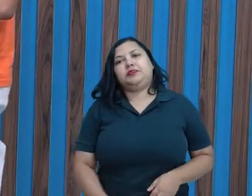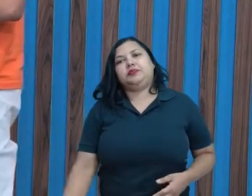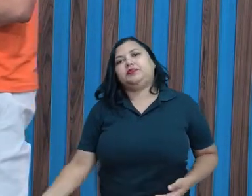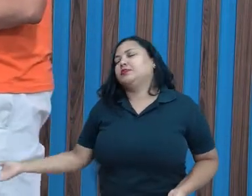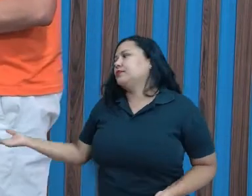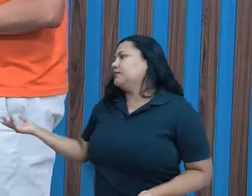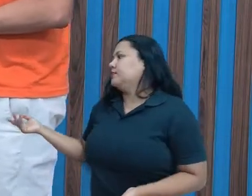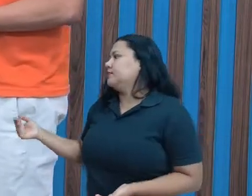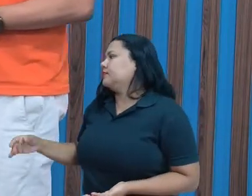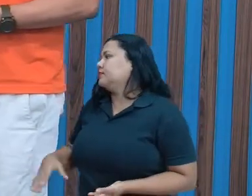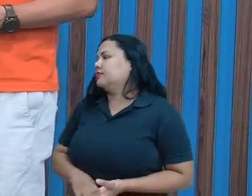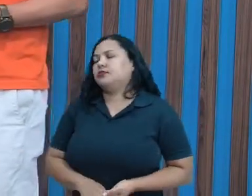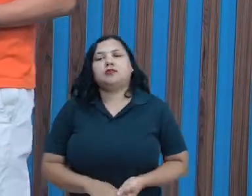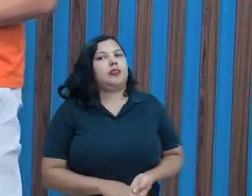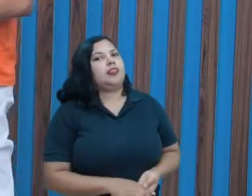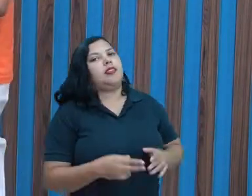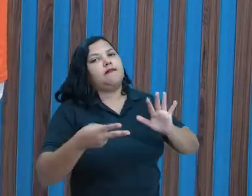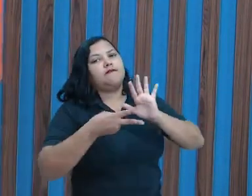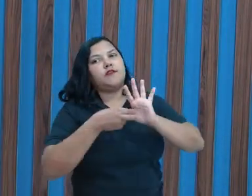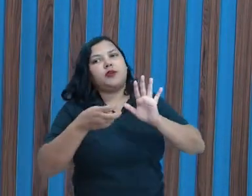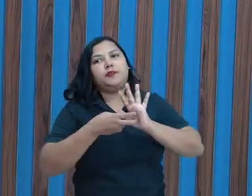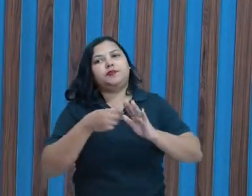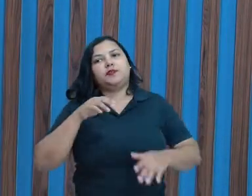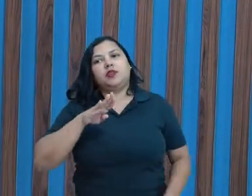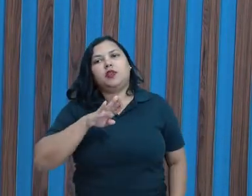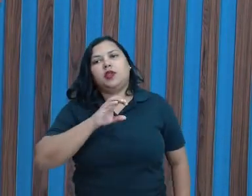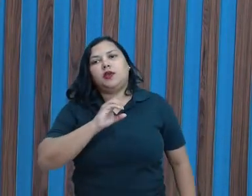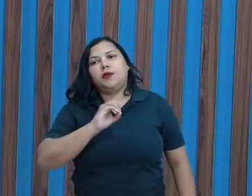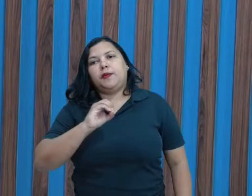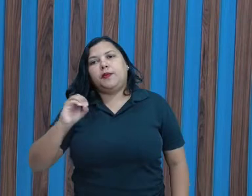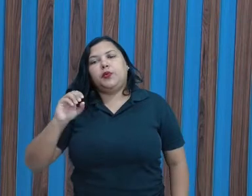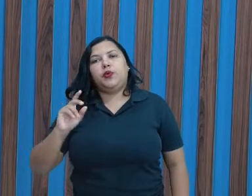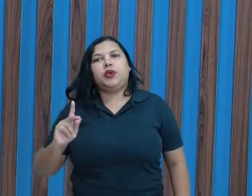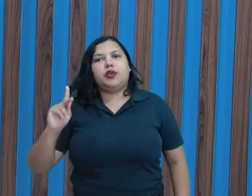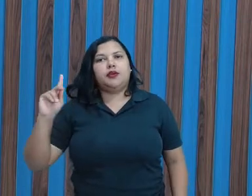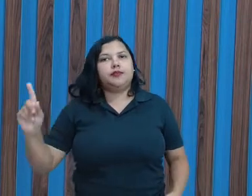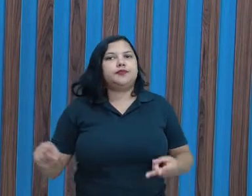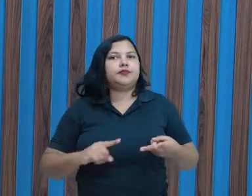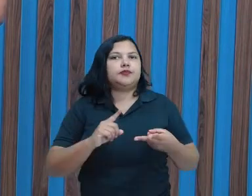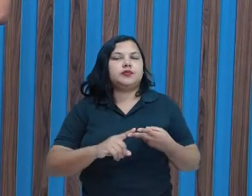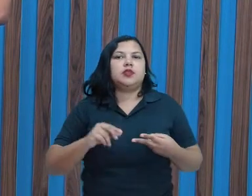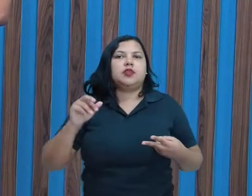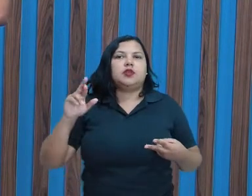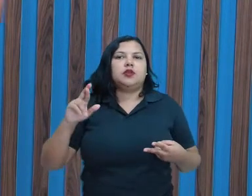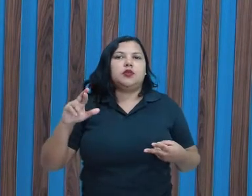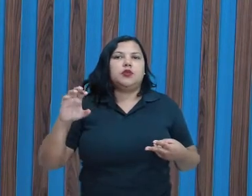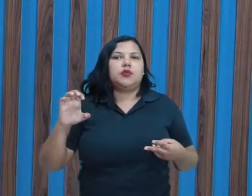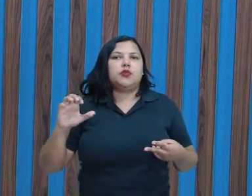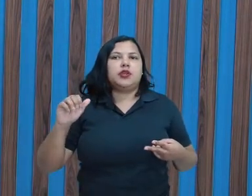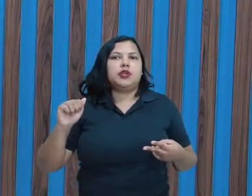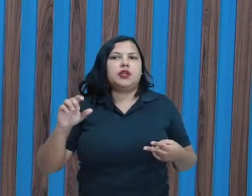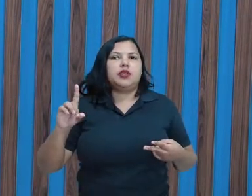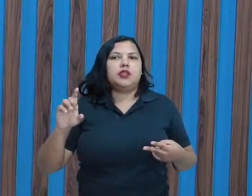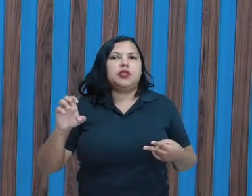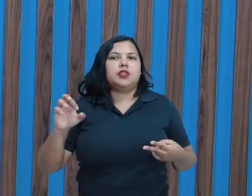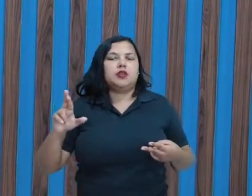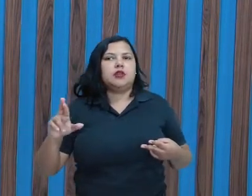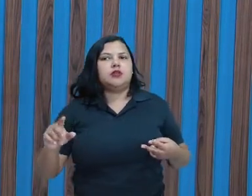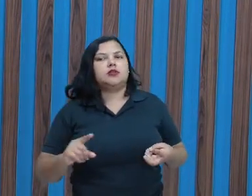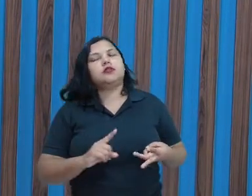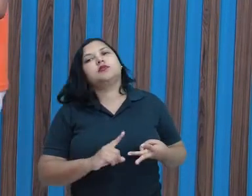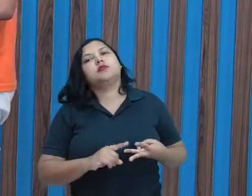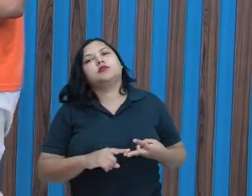olha, vocabulário para vocês, pessoal. Book, to read, reader, né? Livro, ler e o